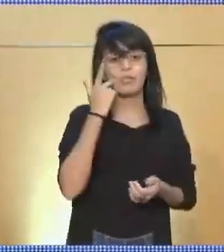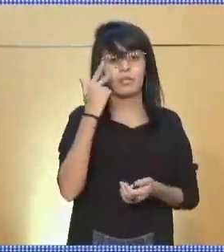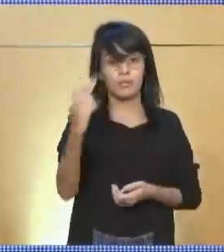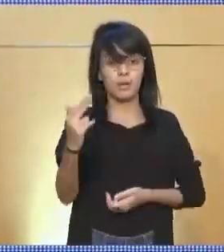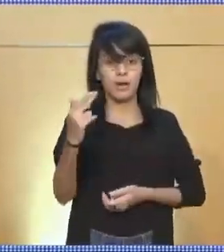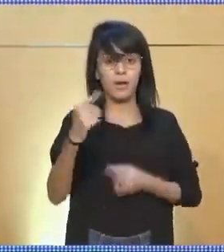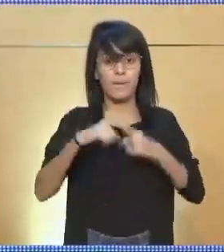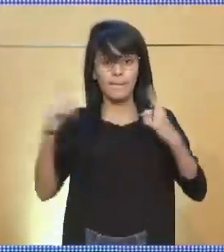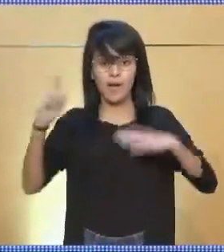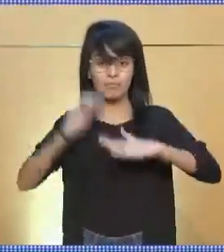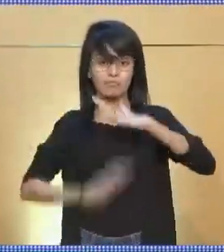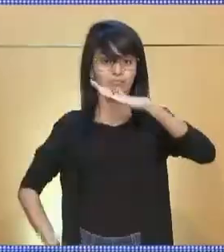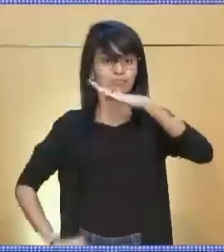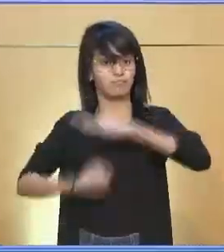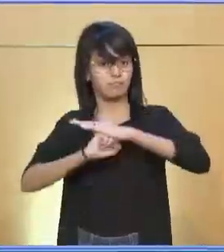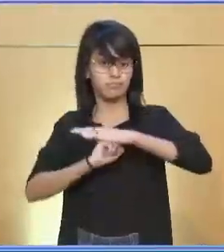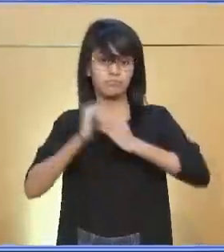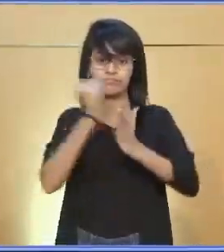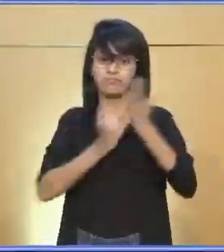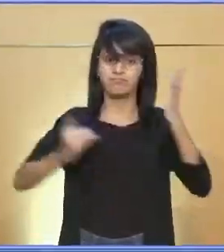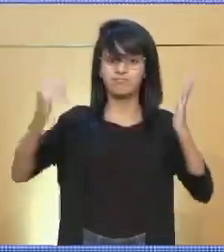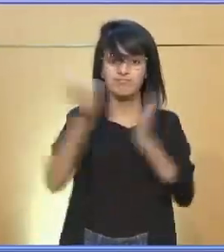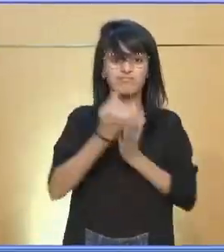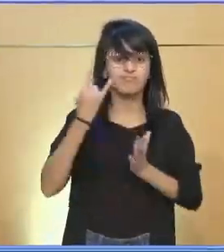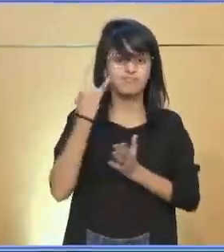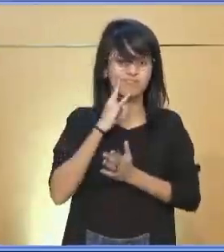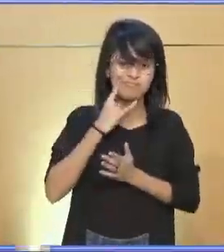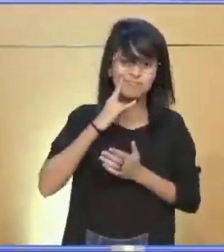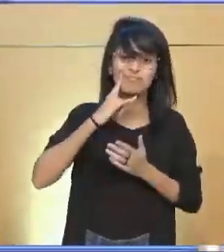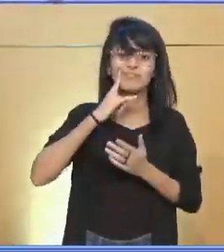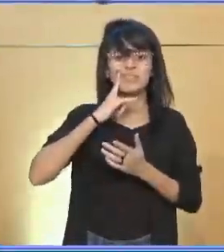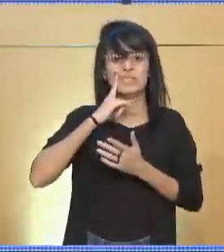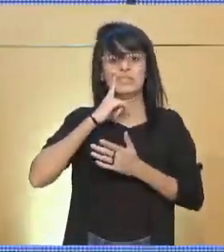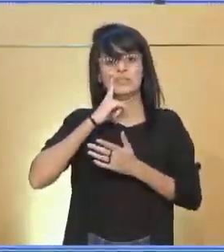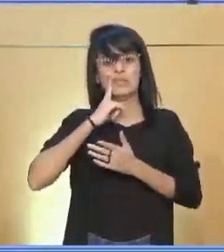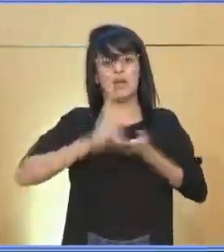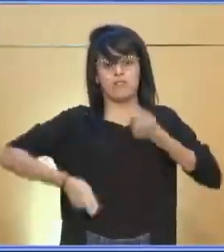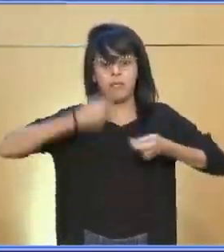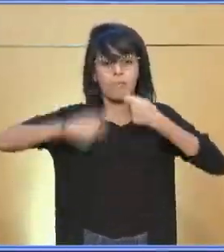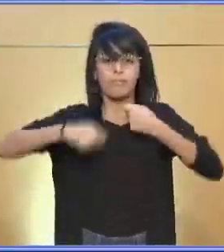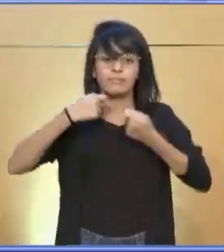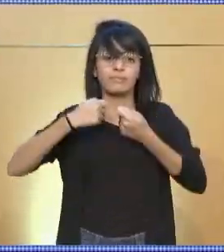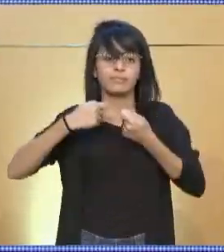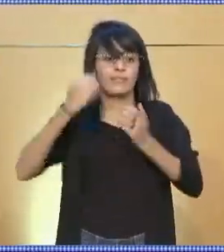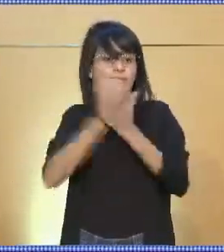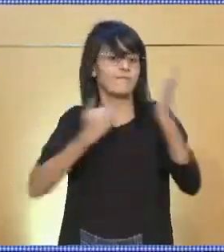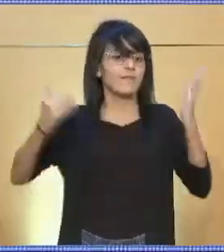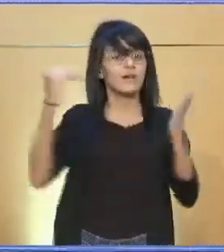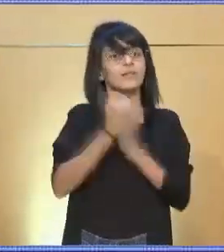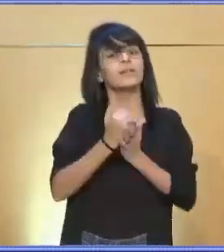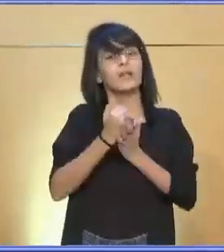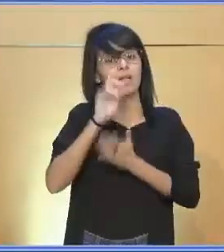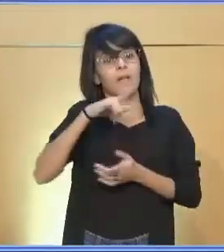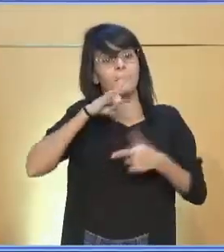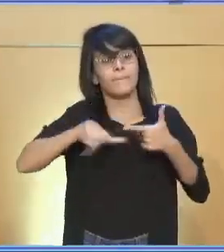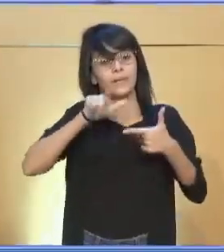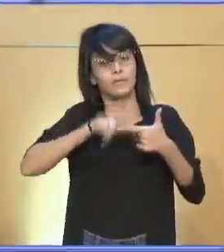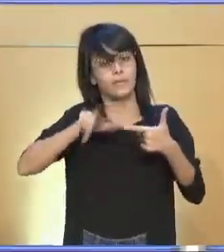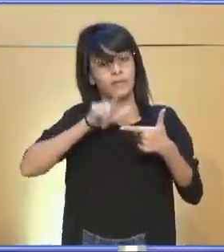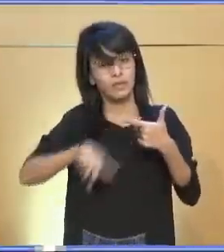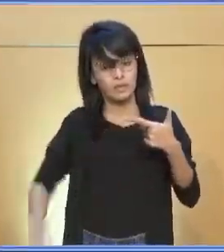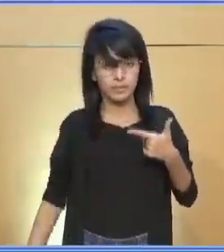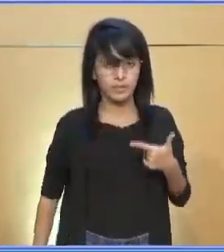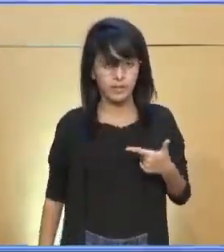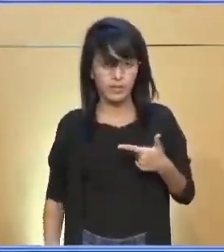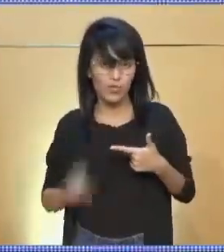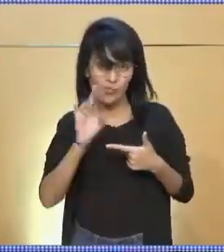normal, mas a glutonaria, a bebedice, a gula, a compulsividade no comer e beber, aí é um problema. Não é apenas